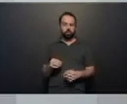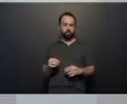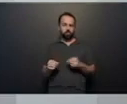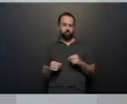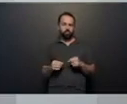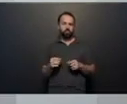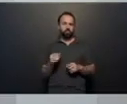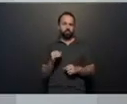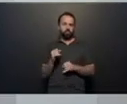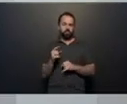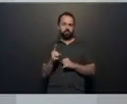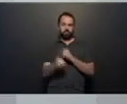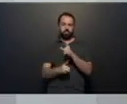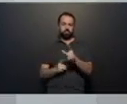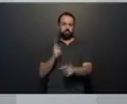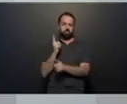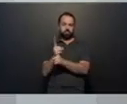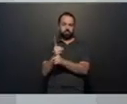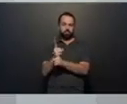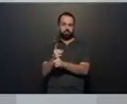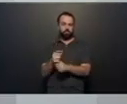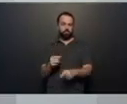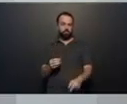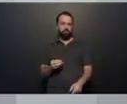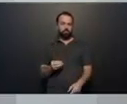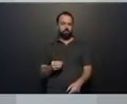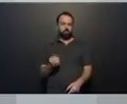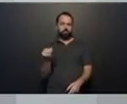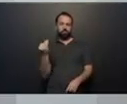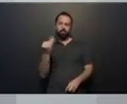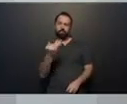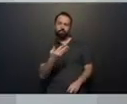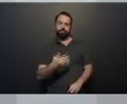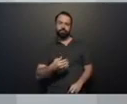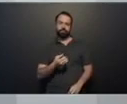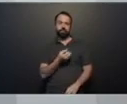resolver ou de achar o valor de um número irracional?